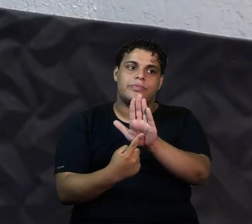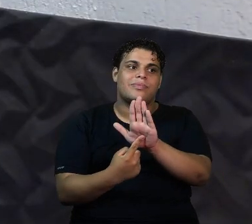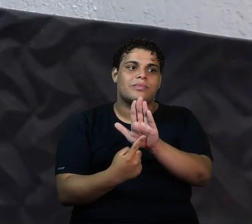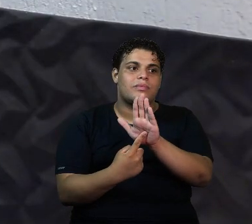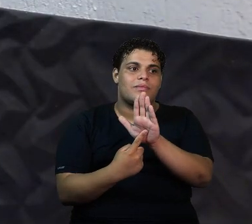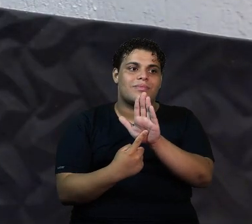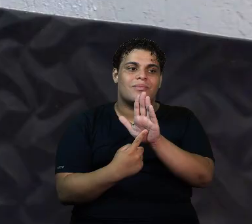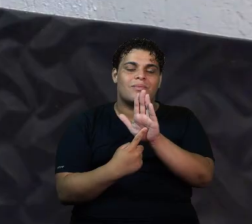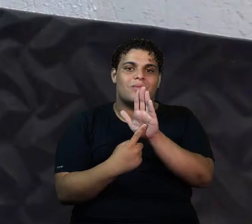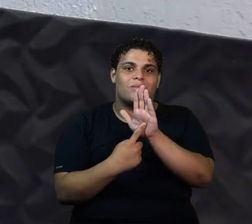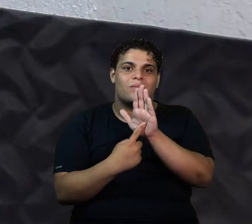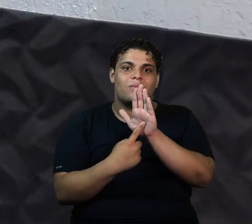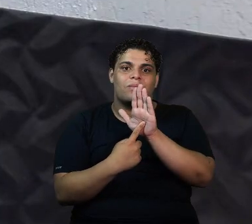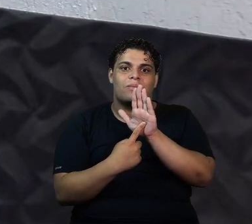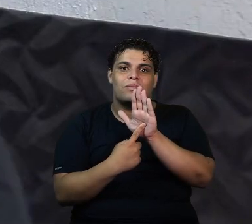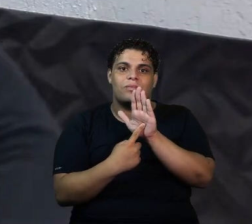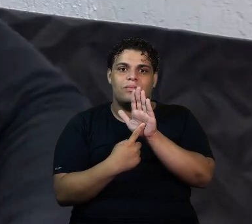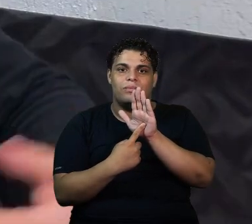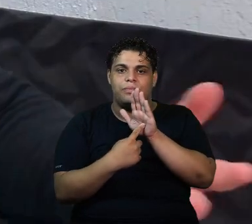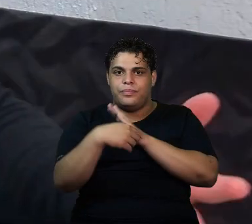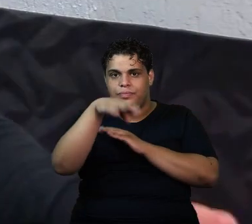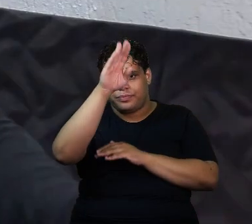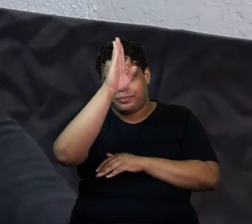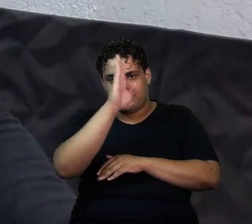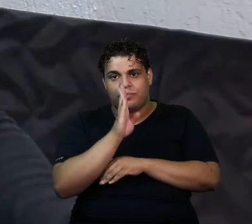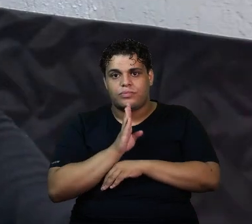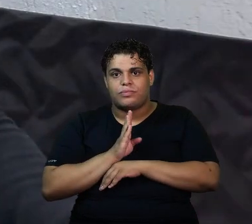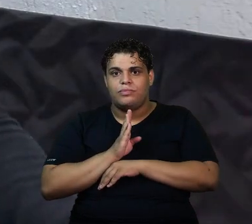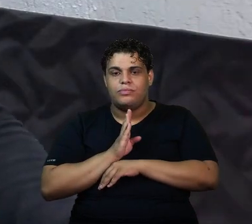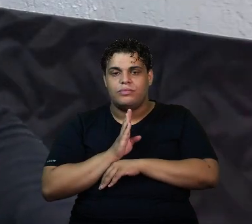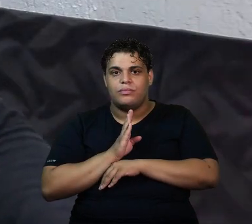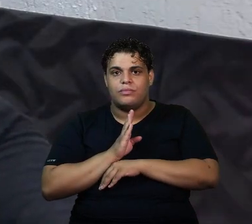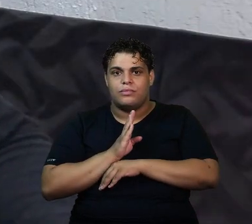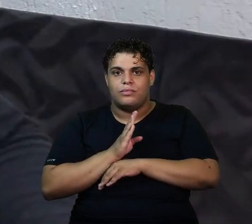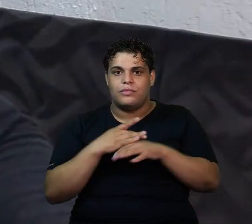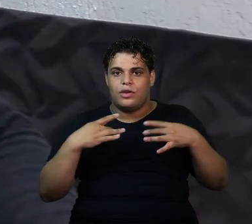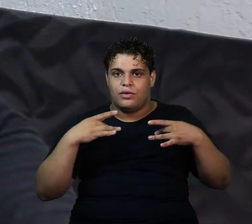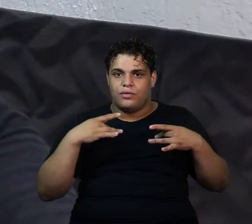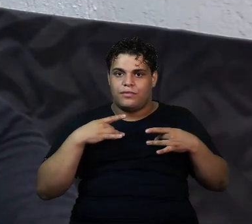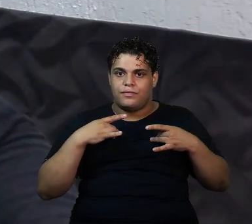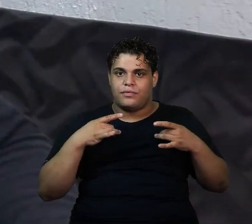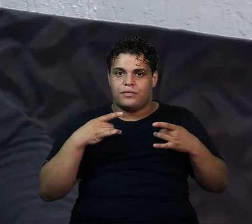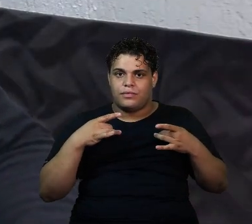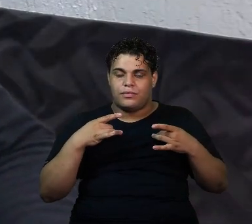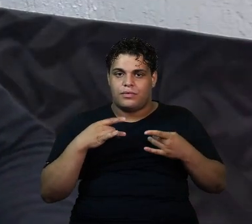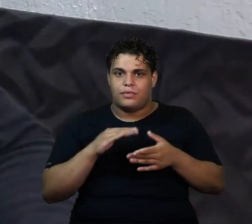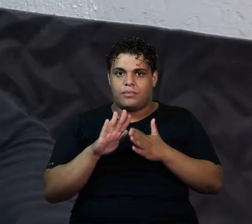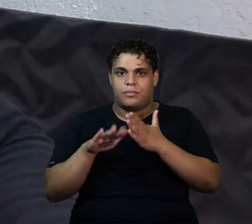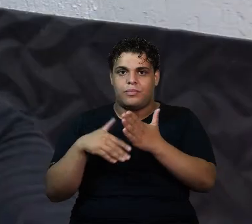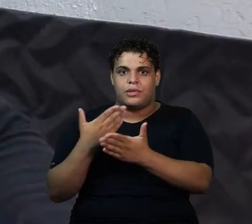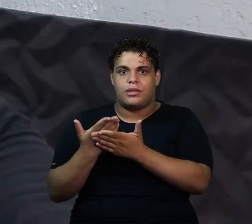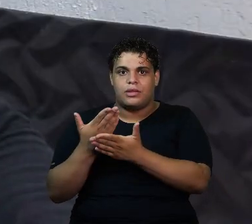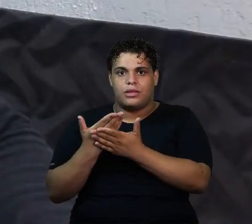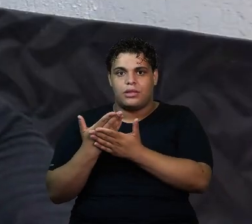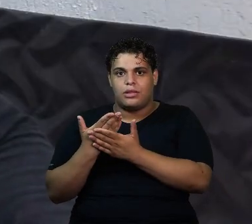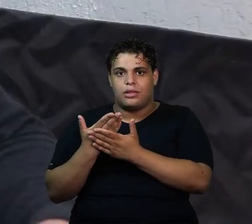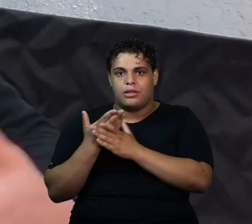de forma também gratuita, né? De forma voluntária para as escolas de